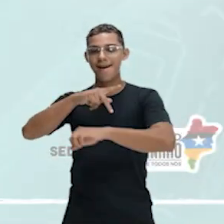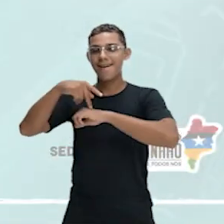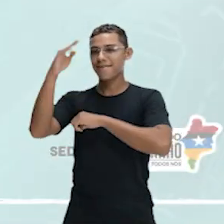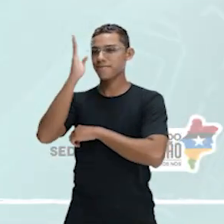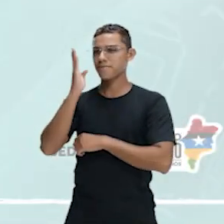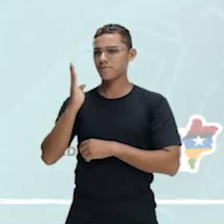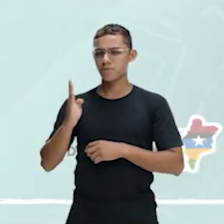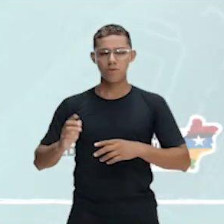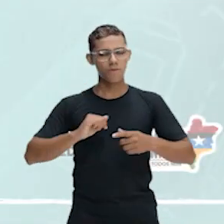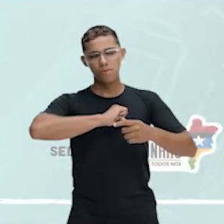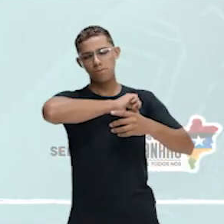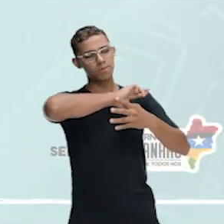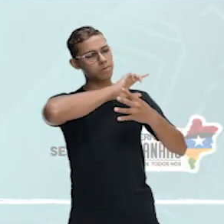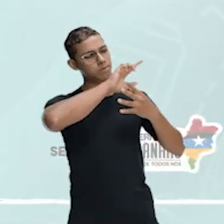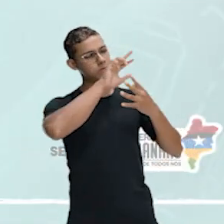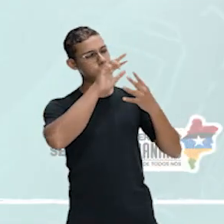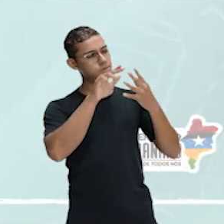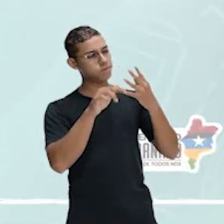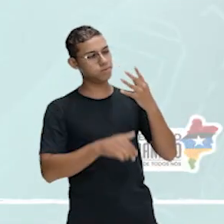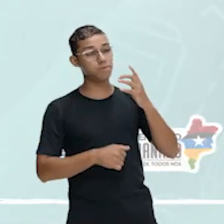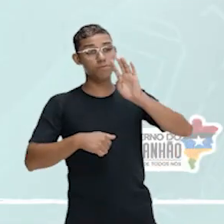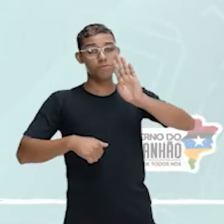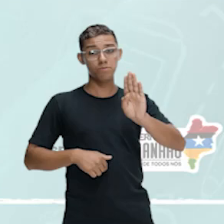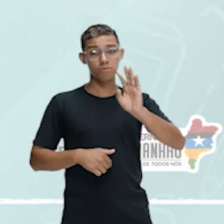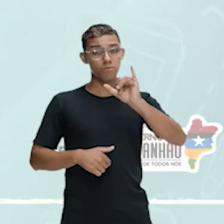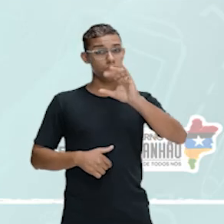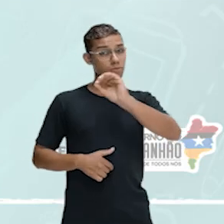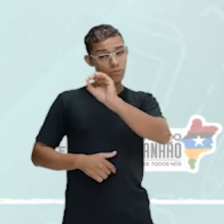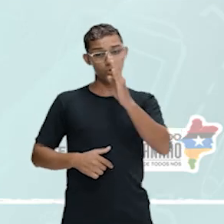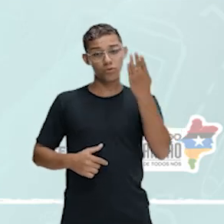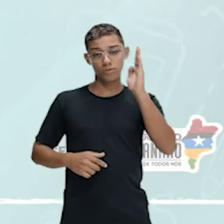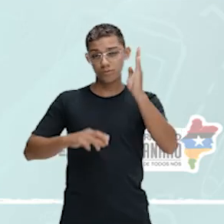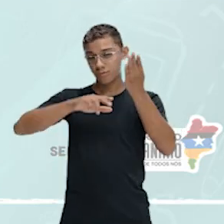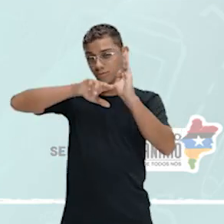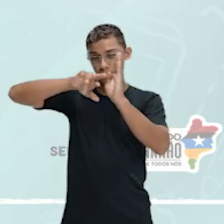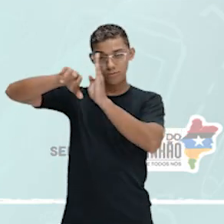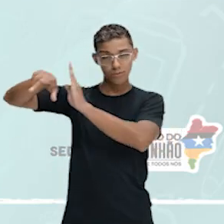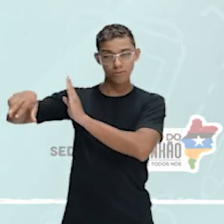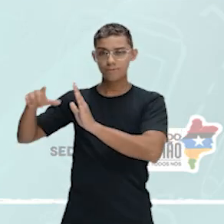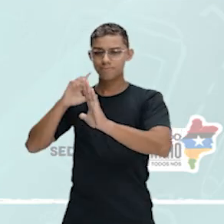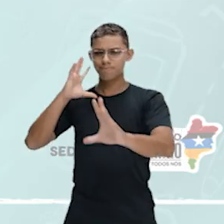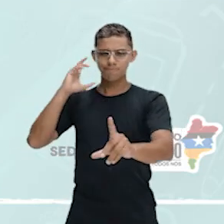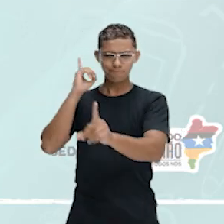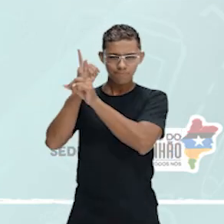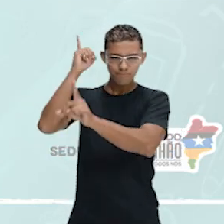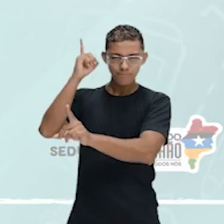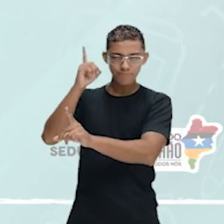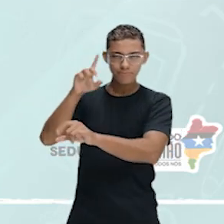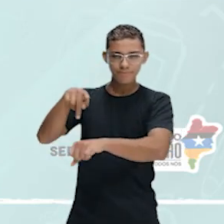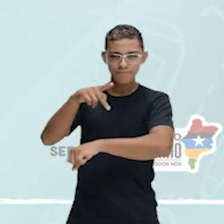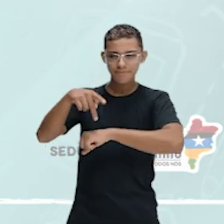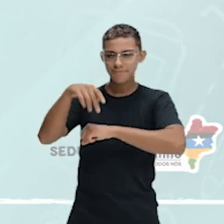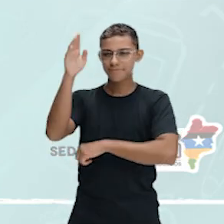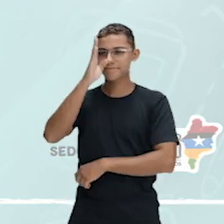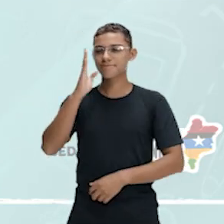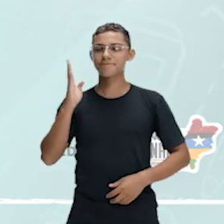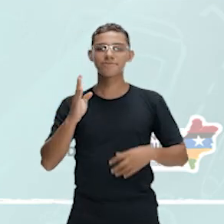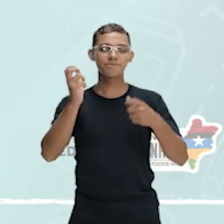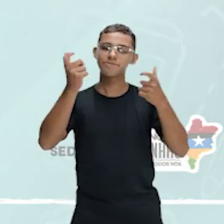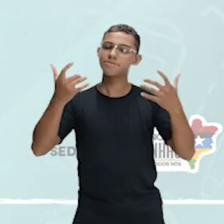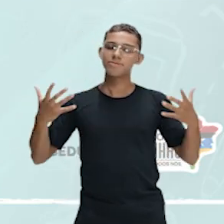bastante bioma, bastante biodiversidade para a gente analisar do que a gente encontra no nosso território, ok? Nós vamos falar